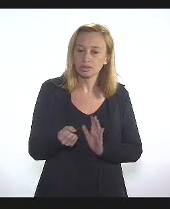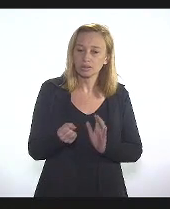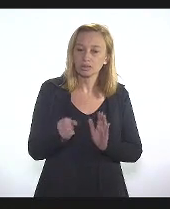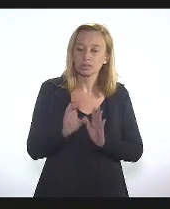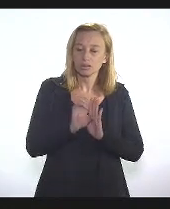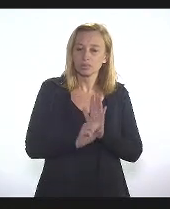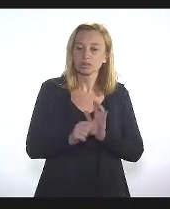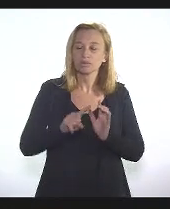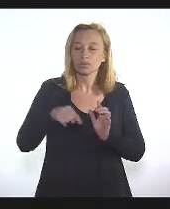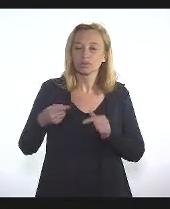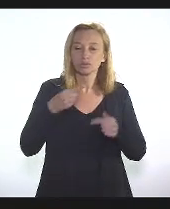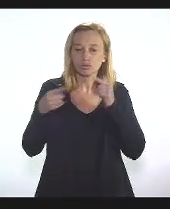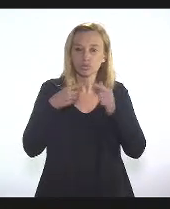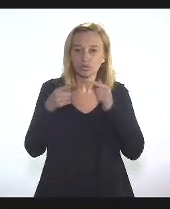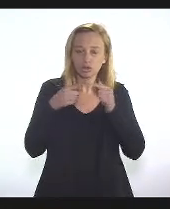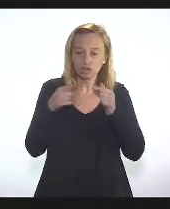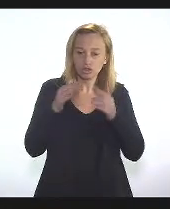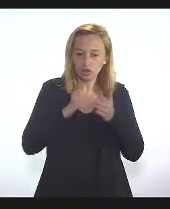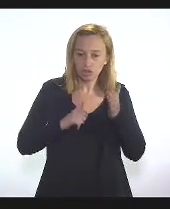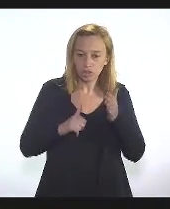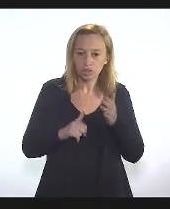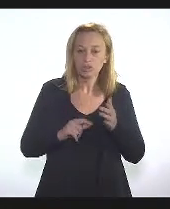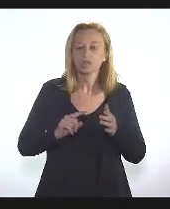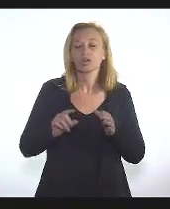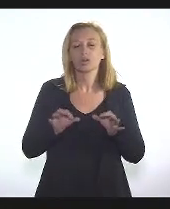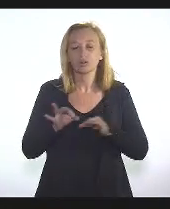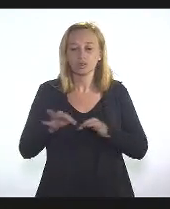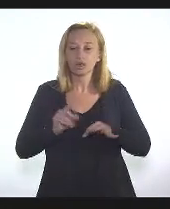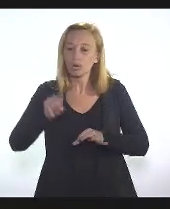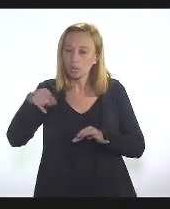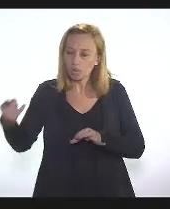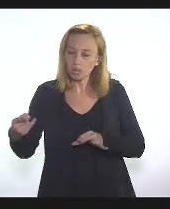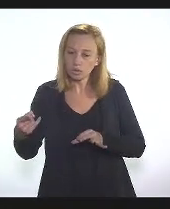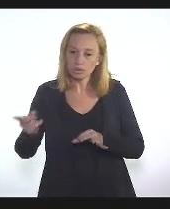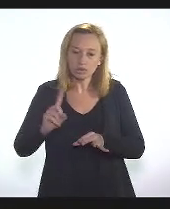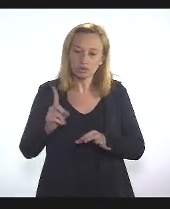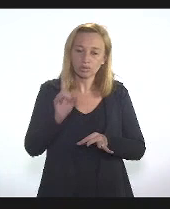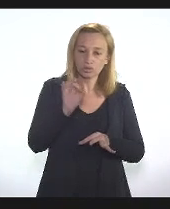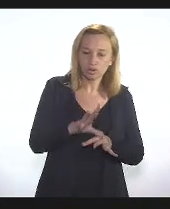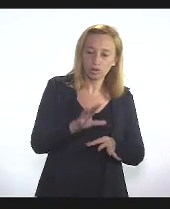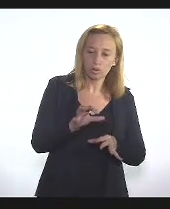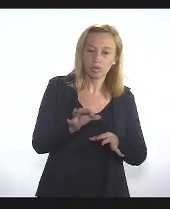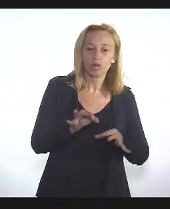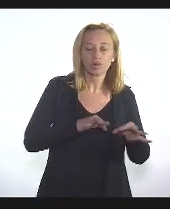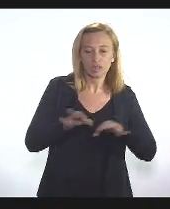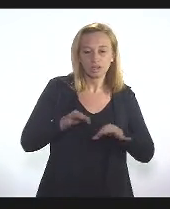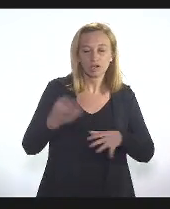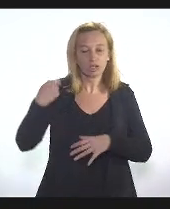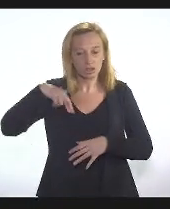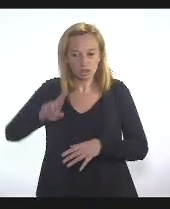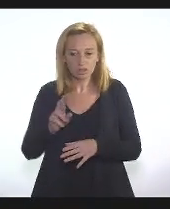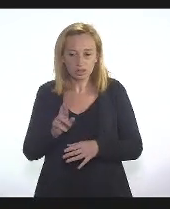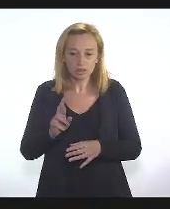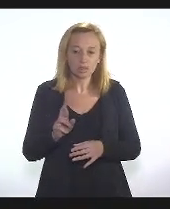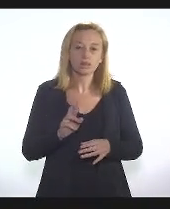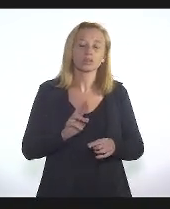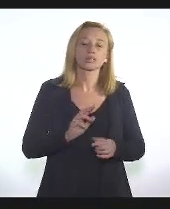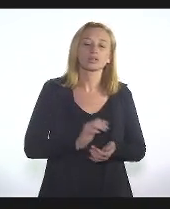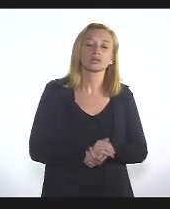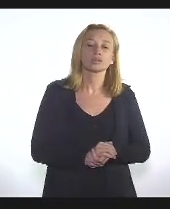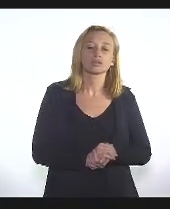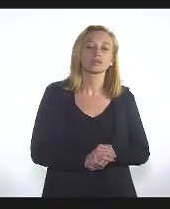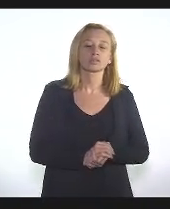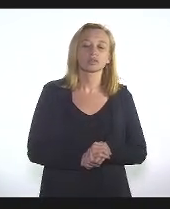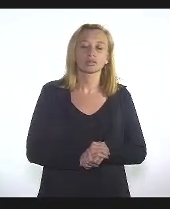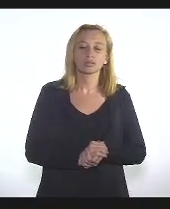vamos discutir, para acrescentar outras organizações, que não apenas as organizações religiosas, conforme dispõe essa mesma lei federal citada